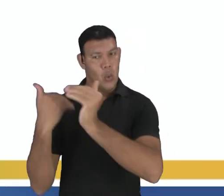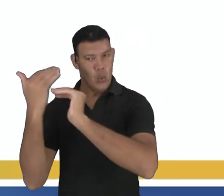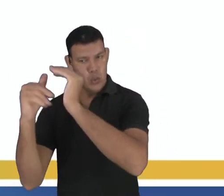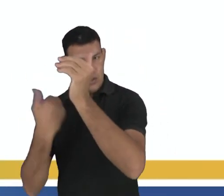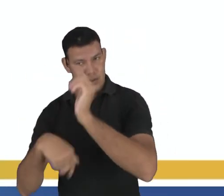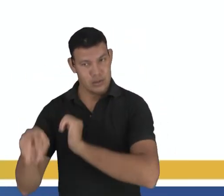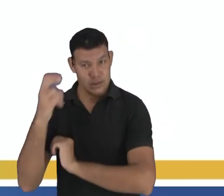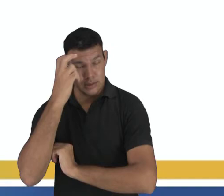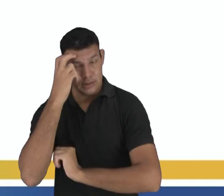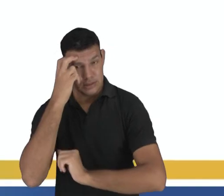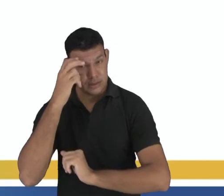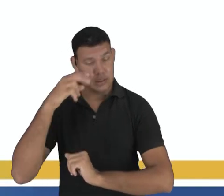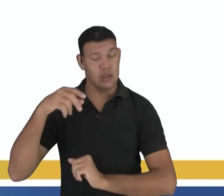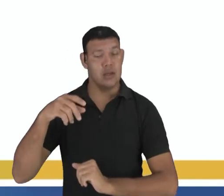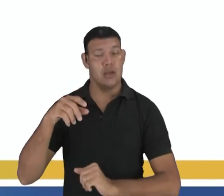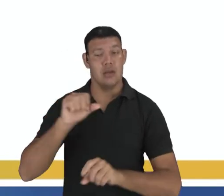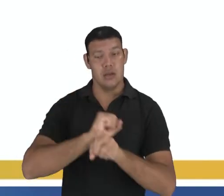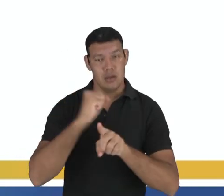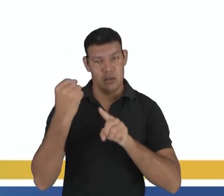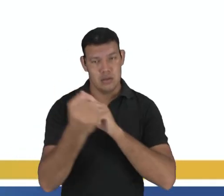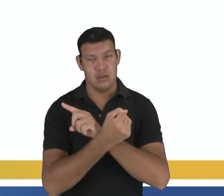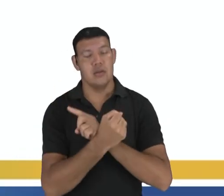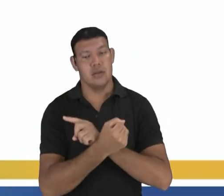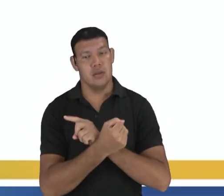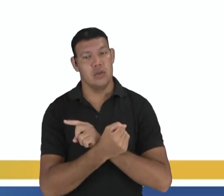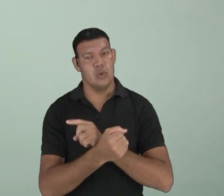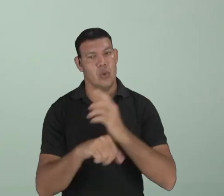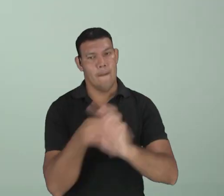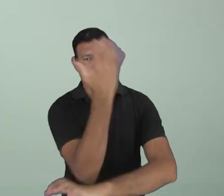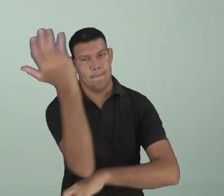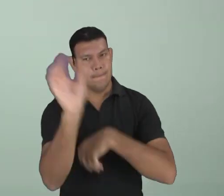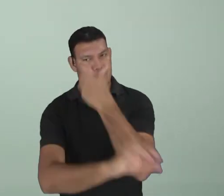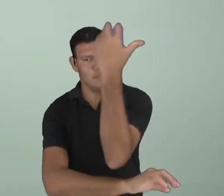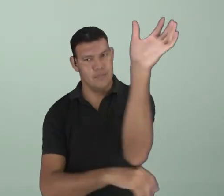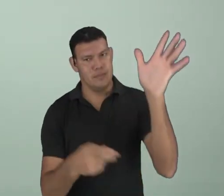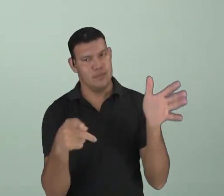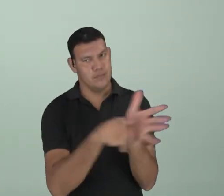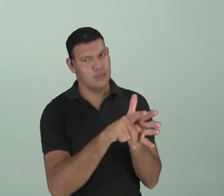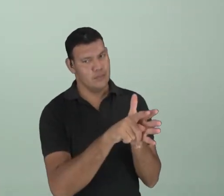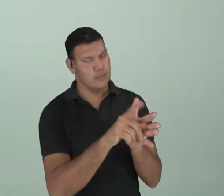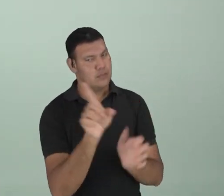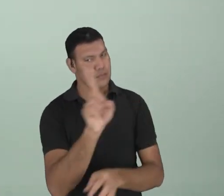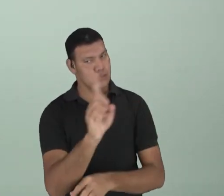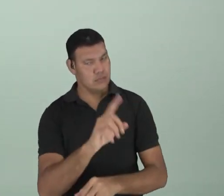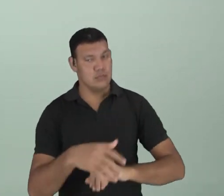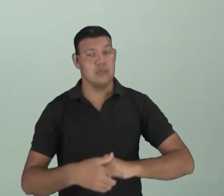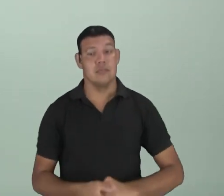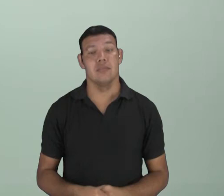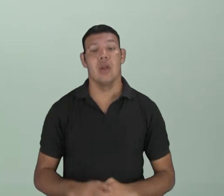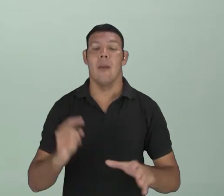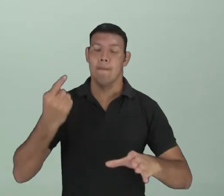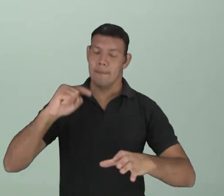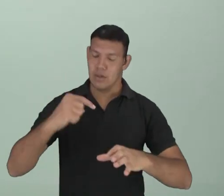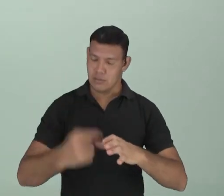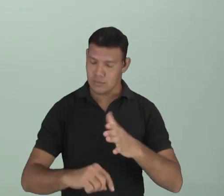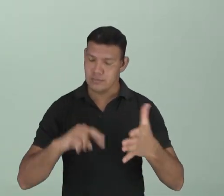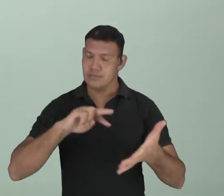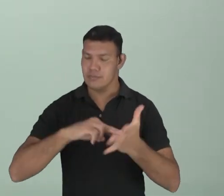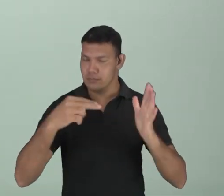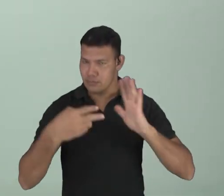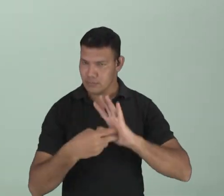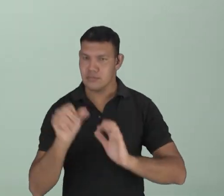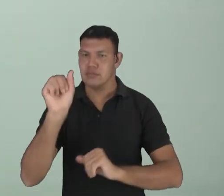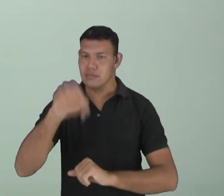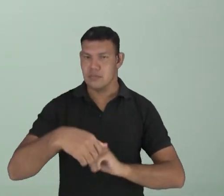desenvolvimento cultural dessas sociedades é determinado pelo meio ambiente. Então, apesar de ter profundo significado